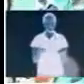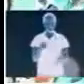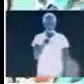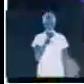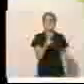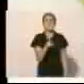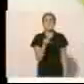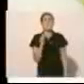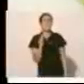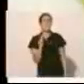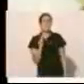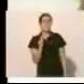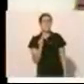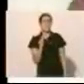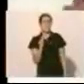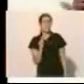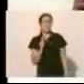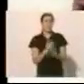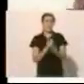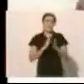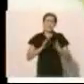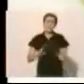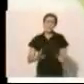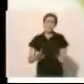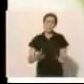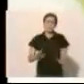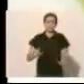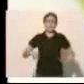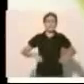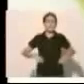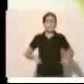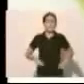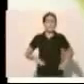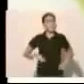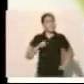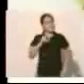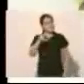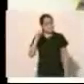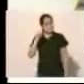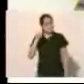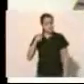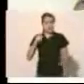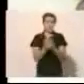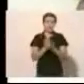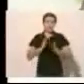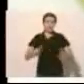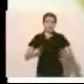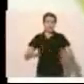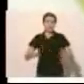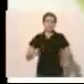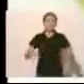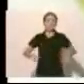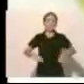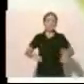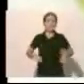sofrimento cria-nos um caráter de exclusividade besta. A gente acha que só a